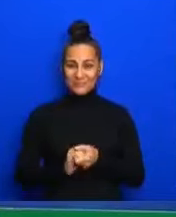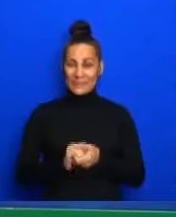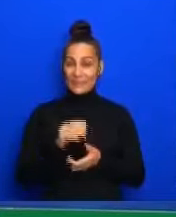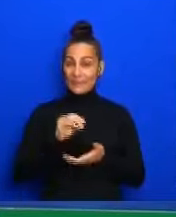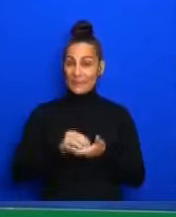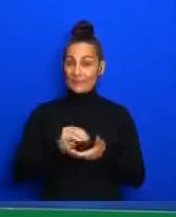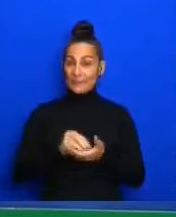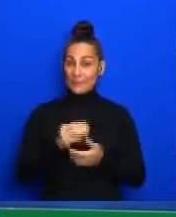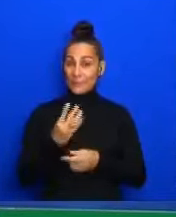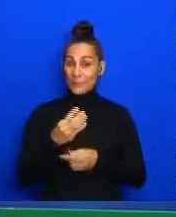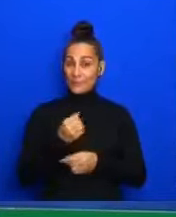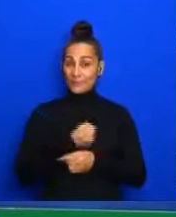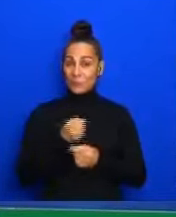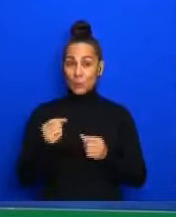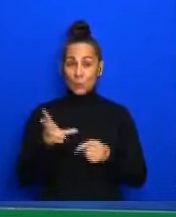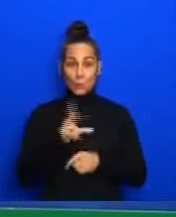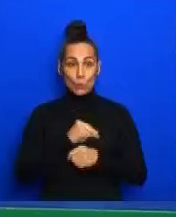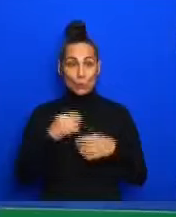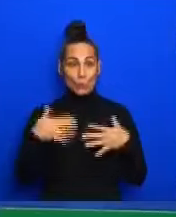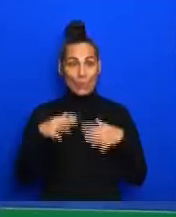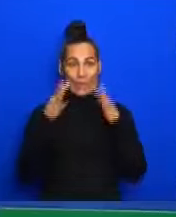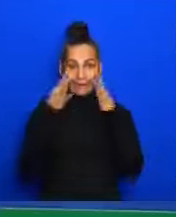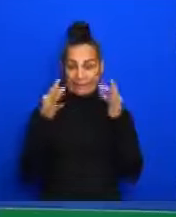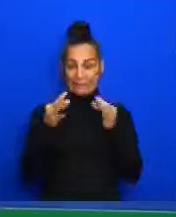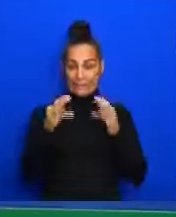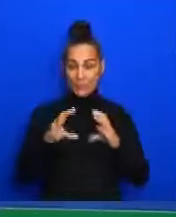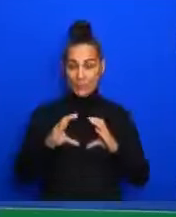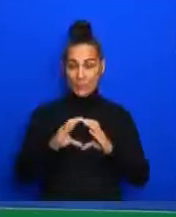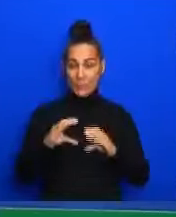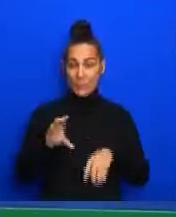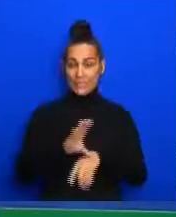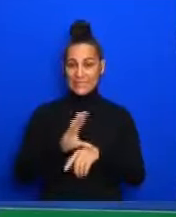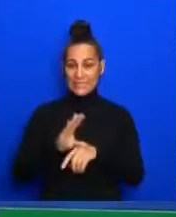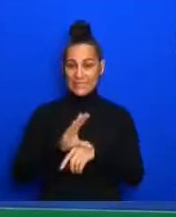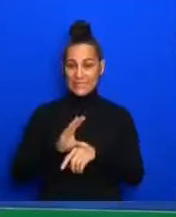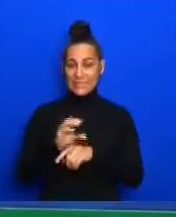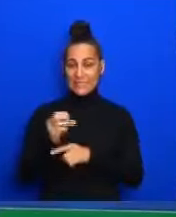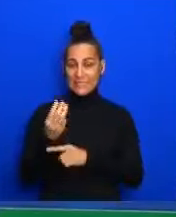Mais 4 dezenas, hein? Ai, ai, ai, atenção! 38!